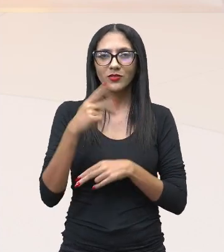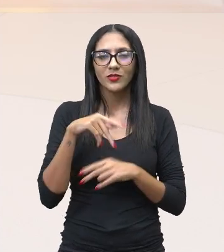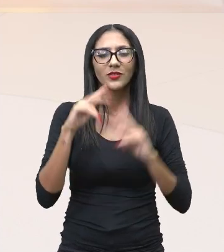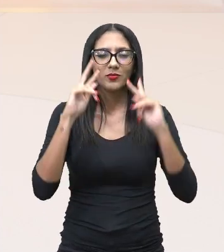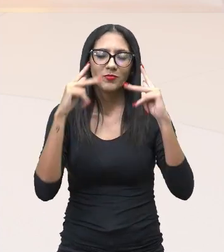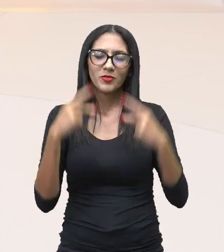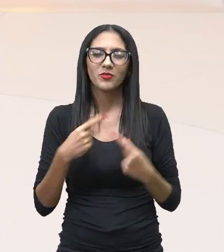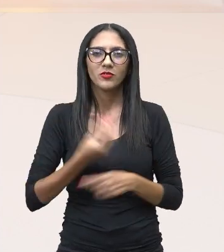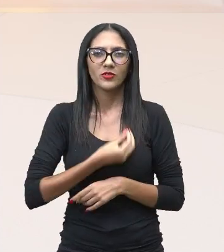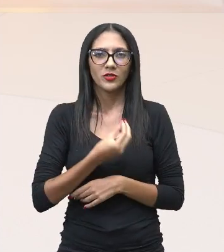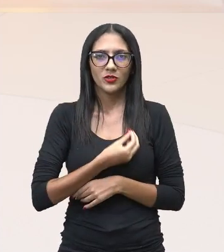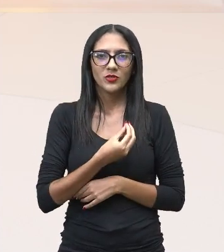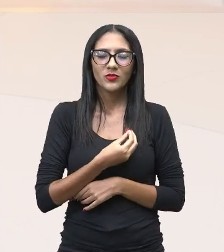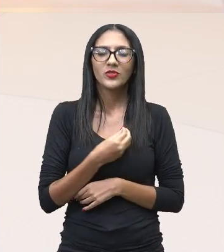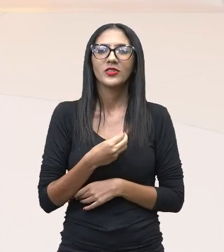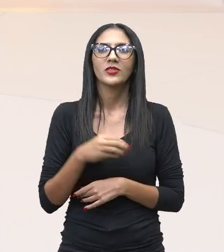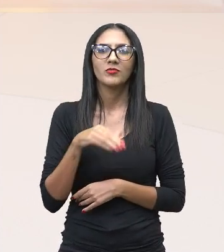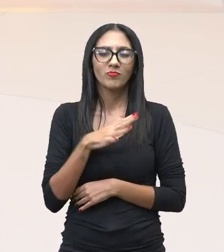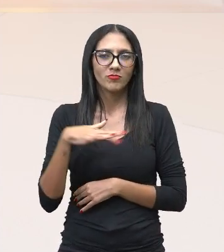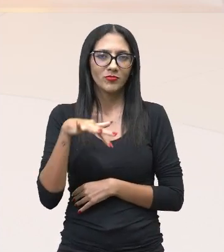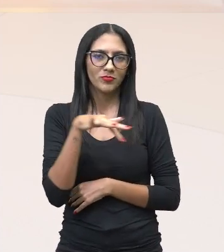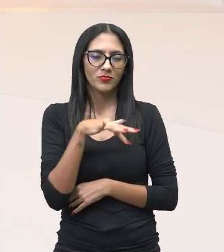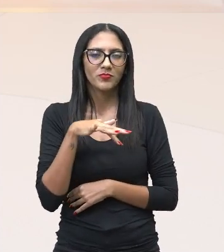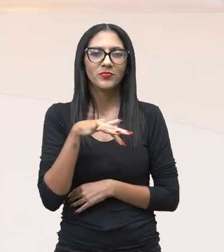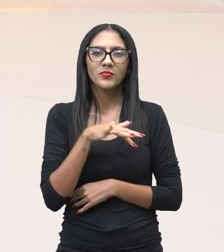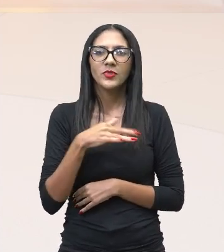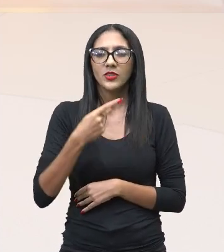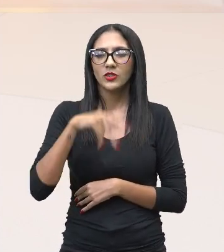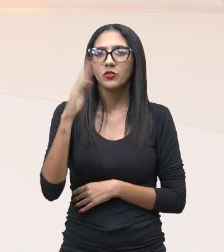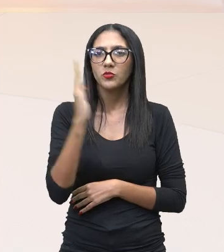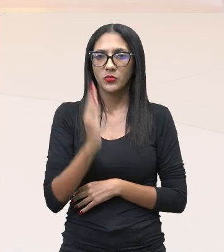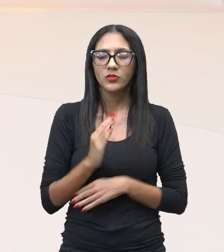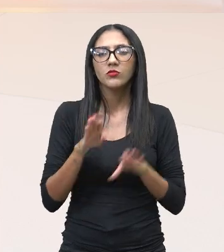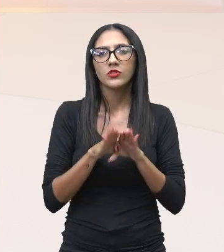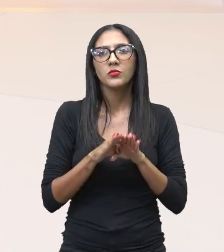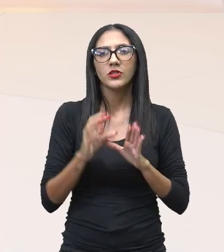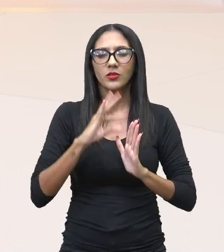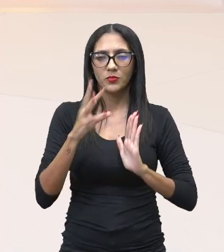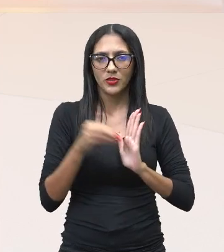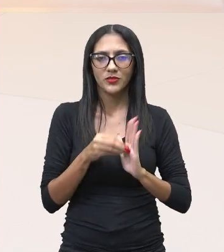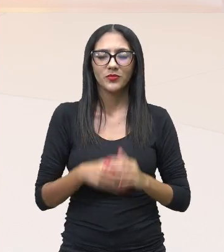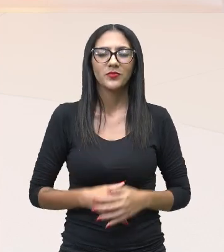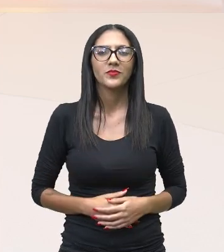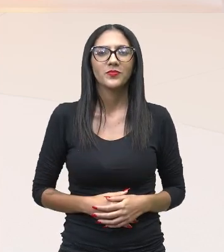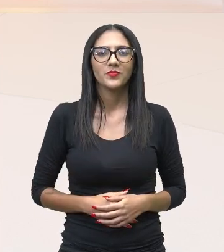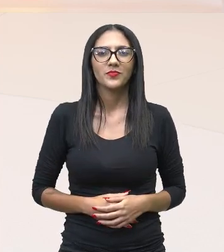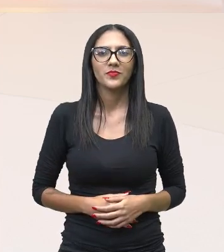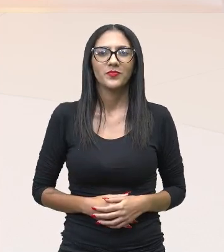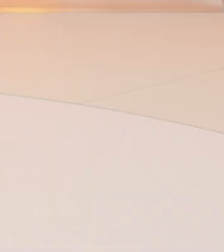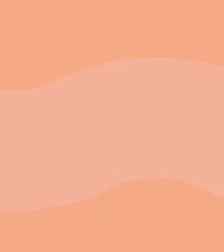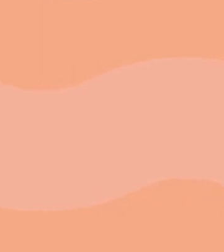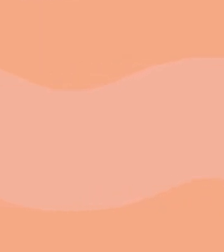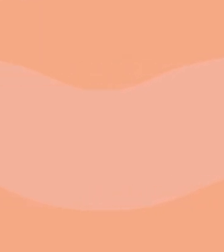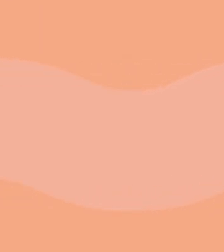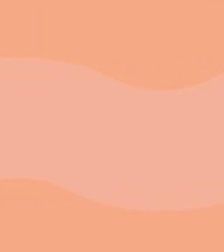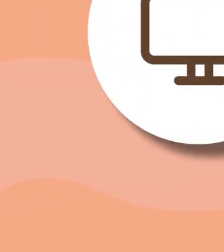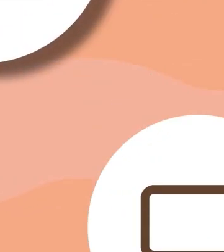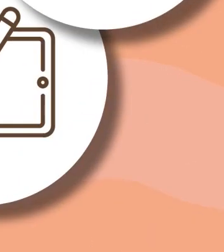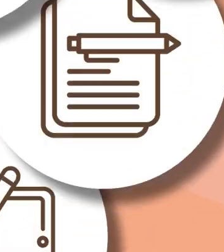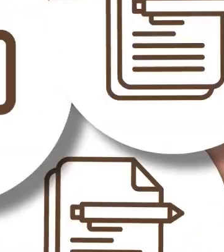os seres humanos que estão presentes aqui no território brasileiro e na região amazônica. Vamos dar uma olhada.